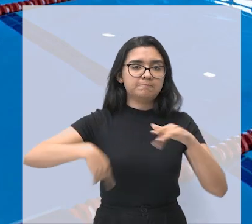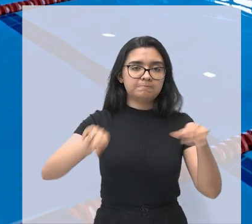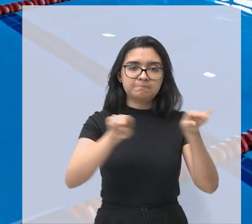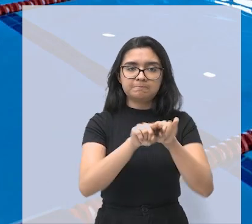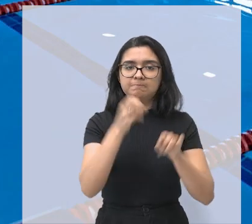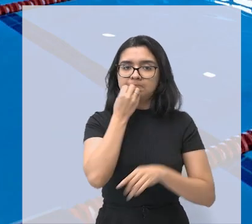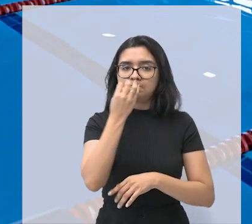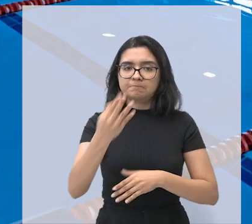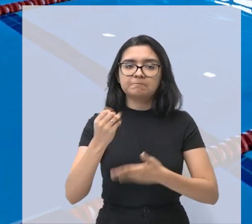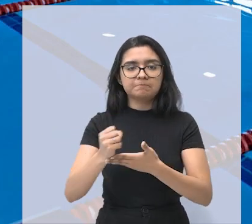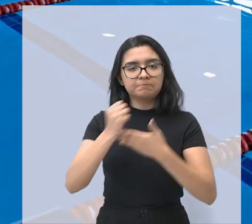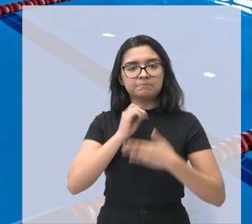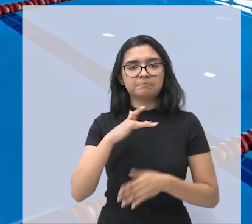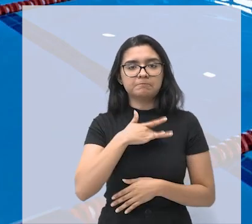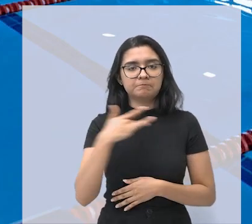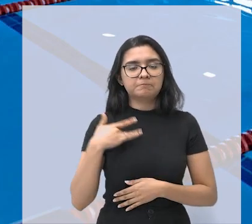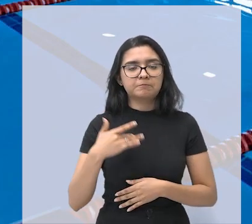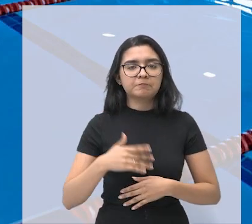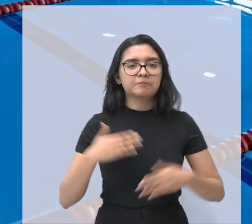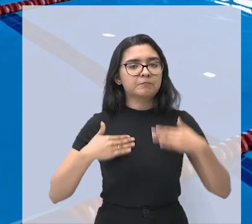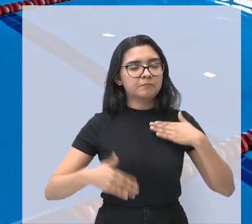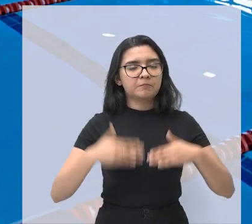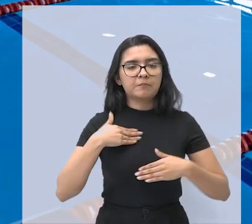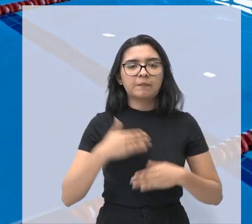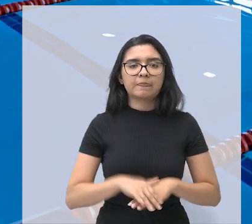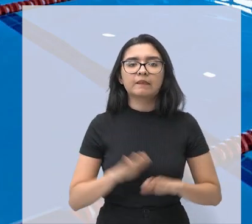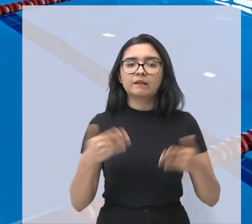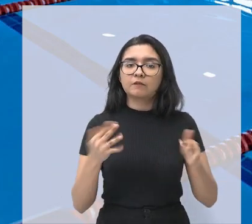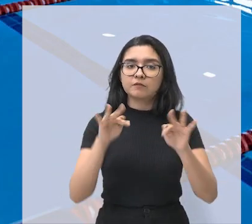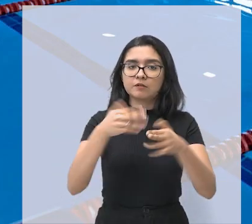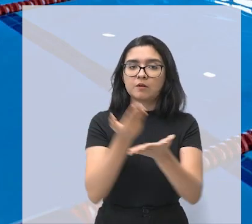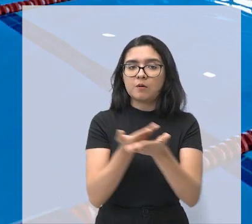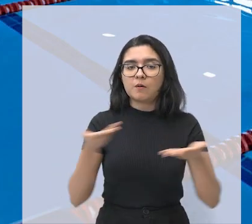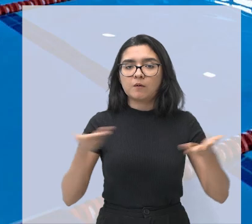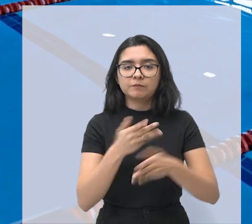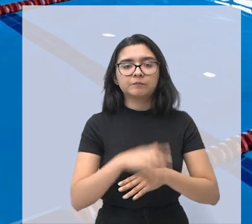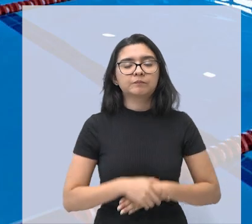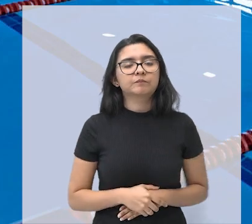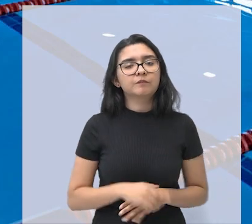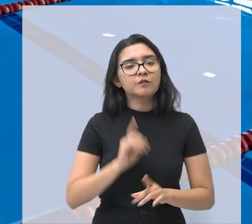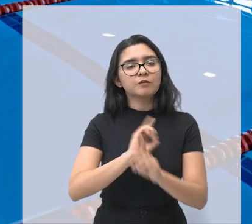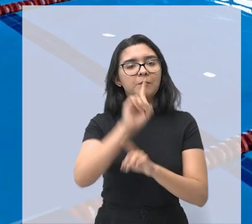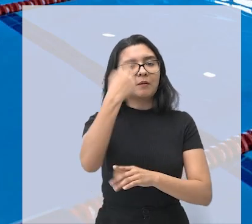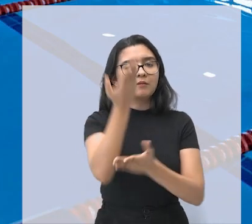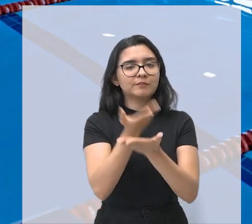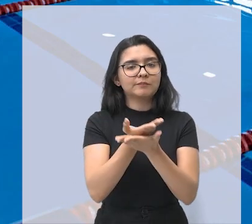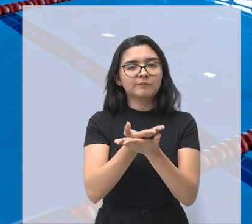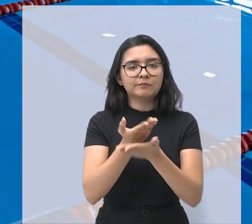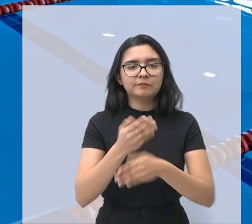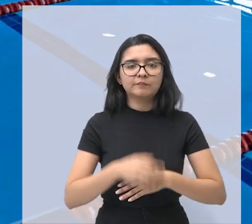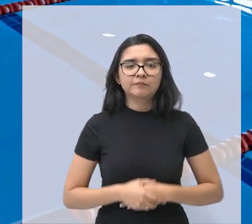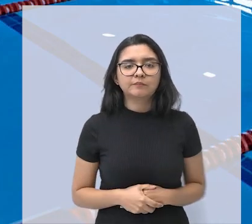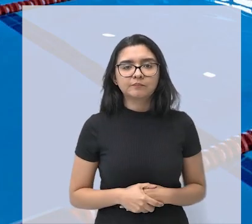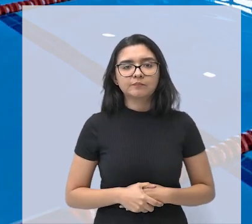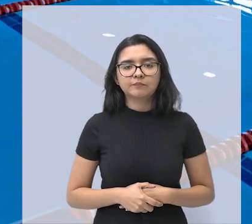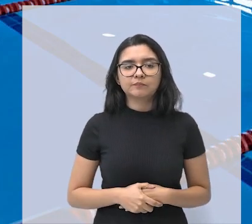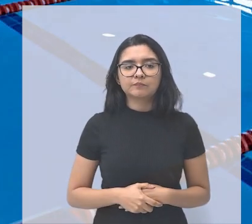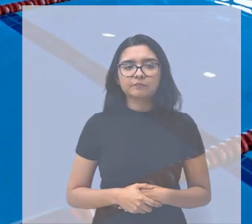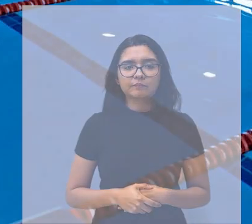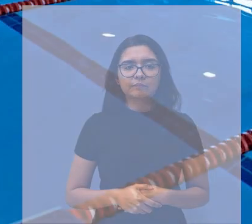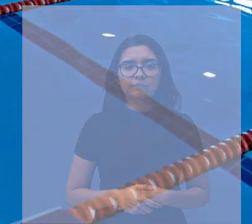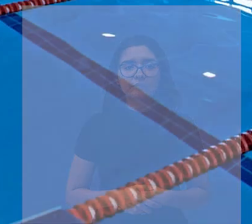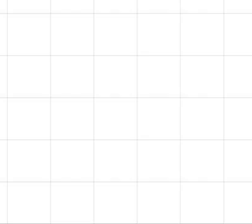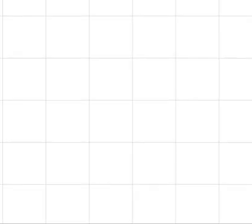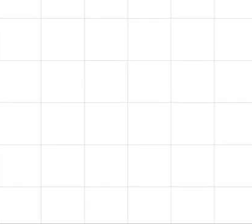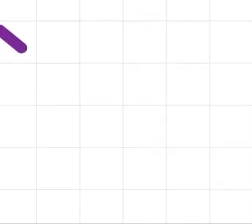e os benefícios que eles trazem para o nosso corpo. A nossa aula finaliza por aqui e a gente se encontra numa próxima oportunidade.